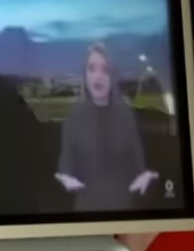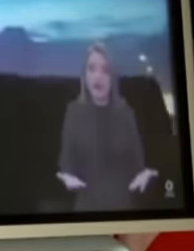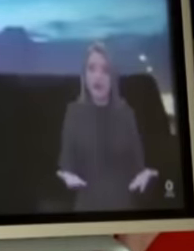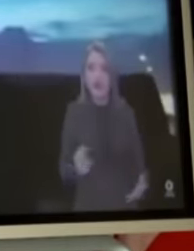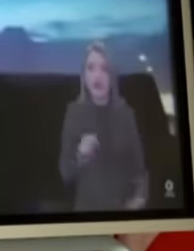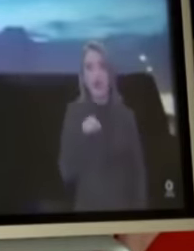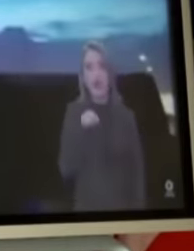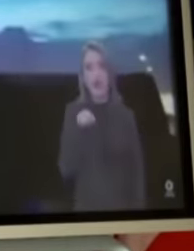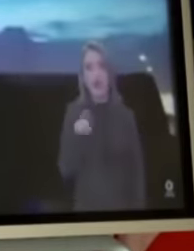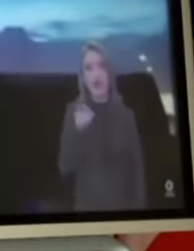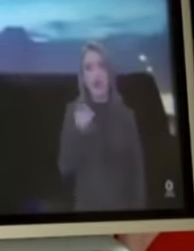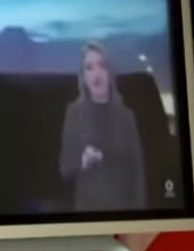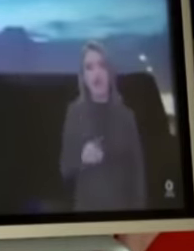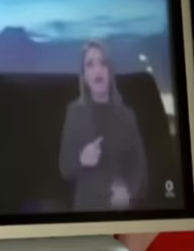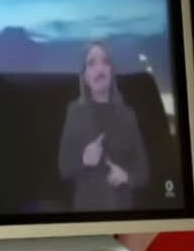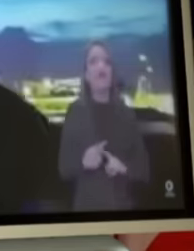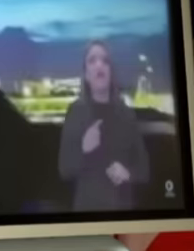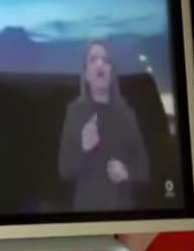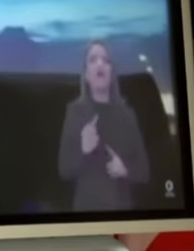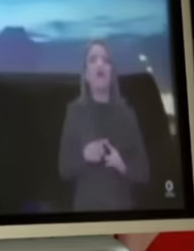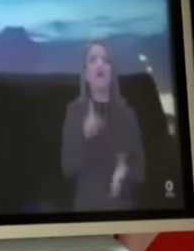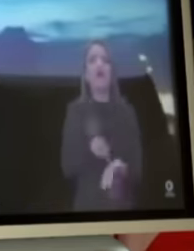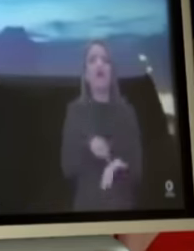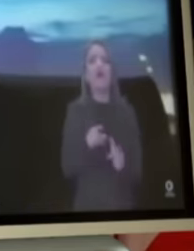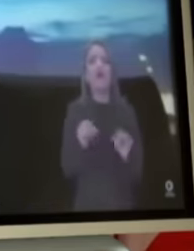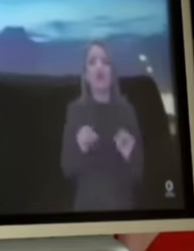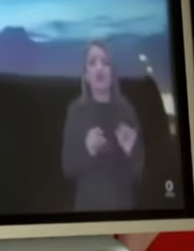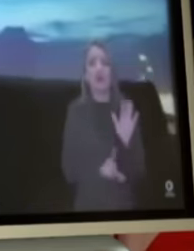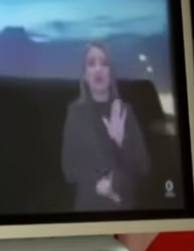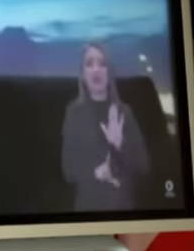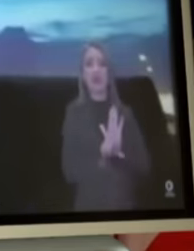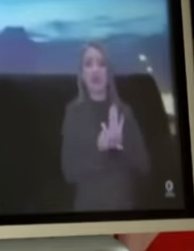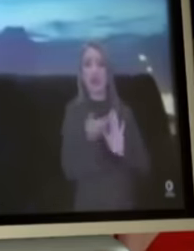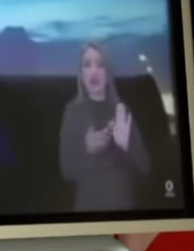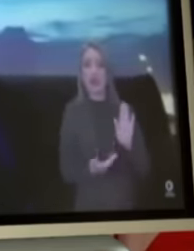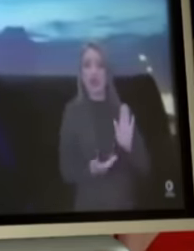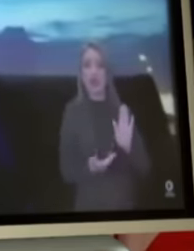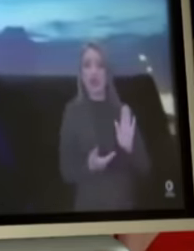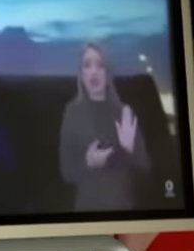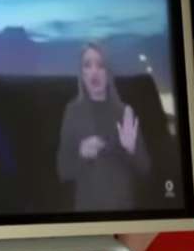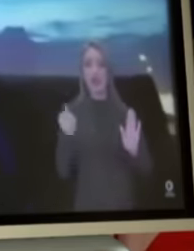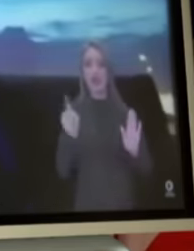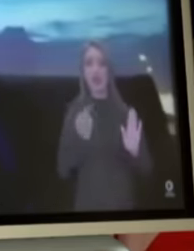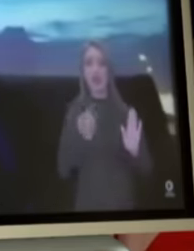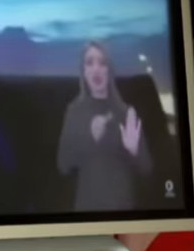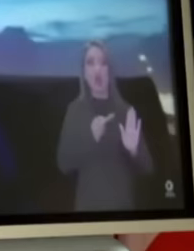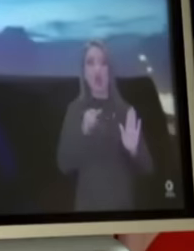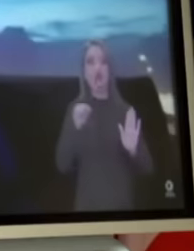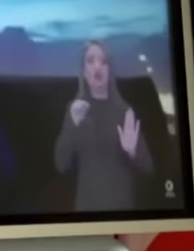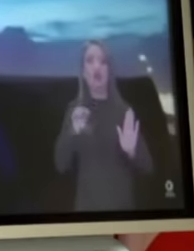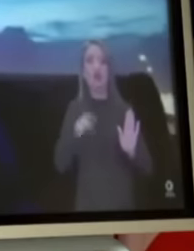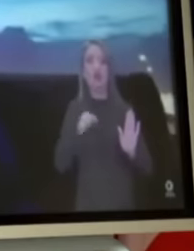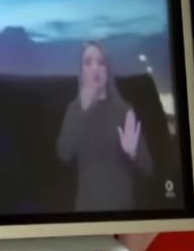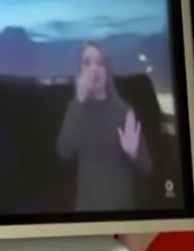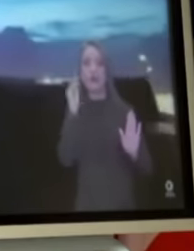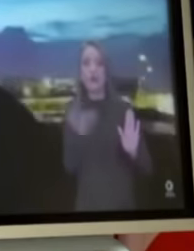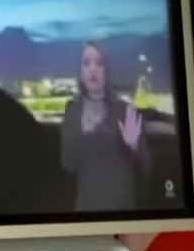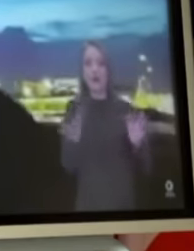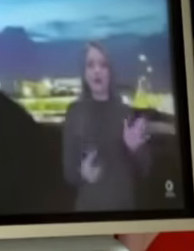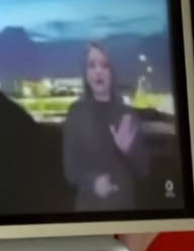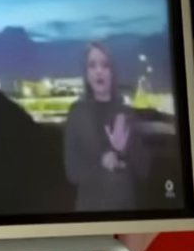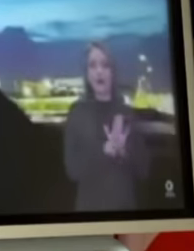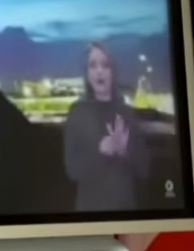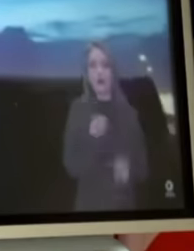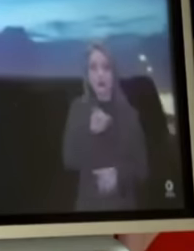grande verdade é que o legislador, nós estamos passando por cima do legislador caso essa